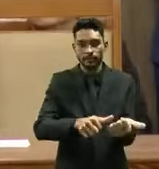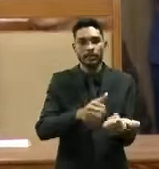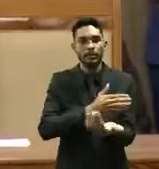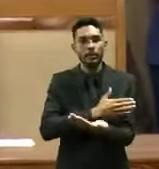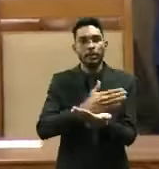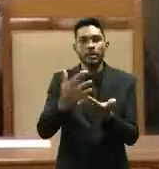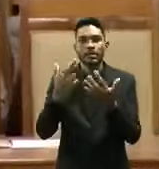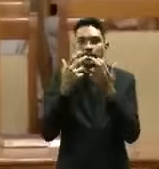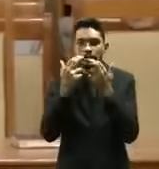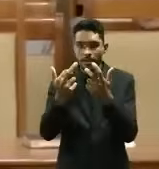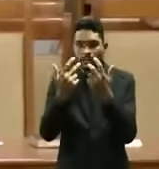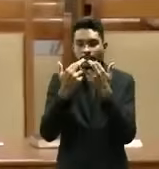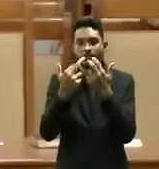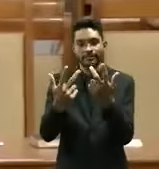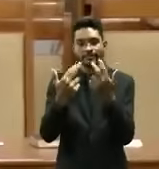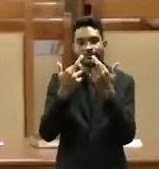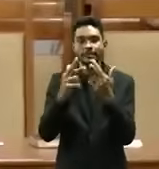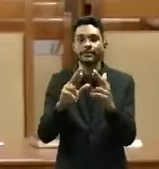línguas